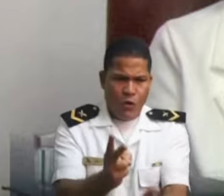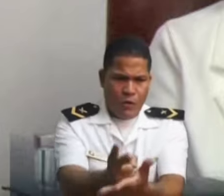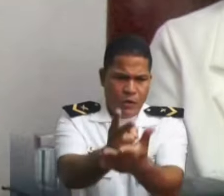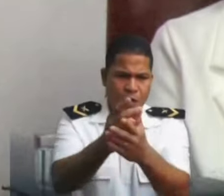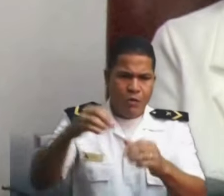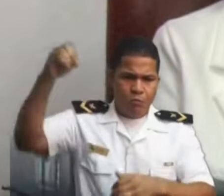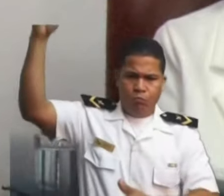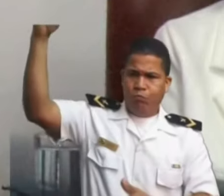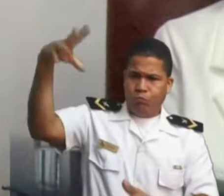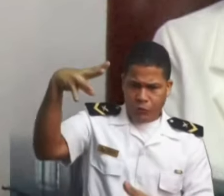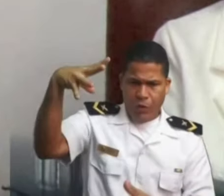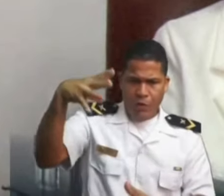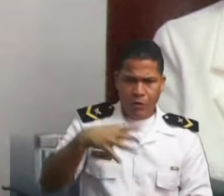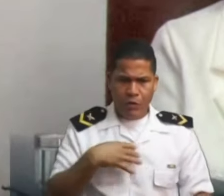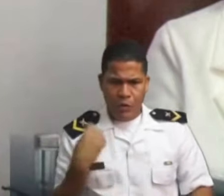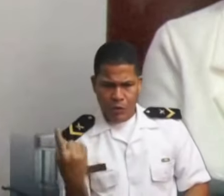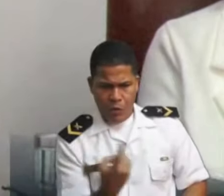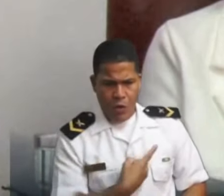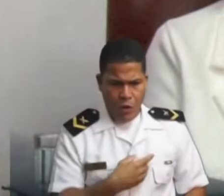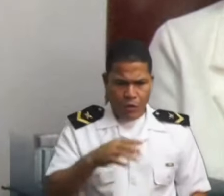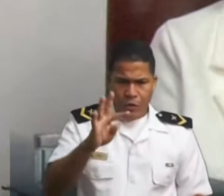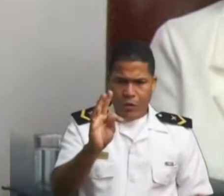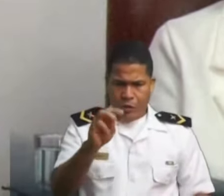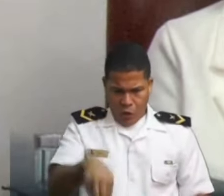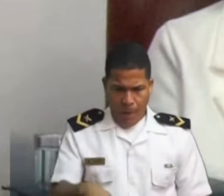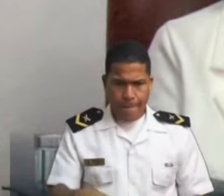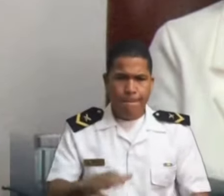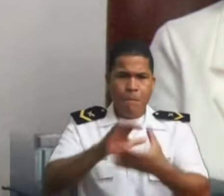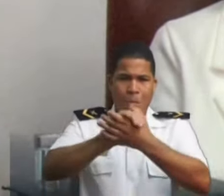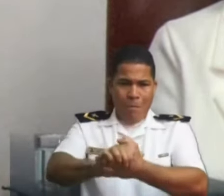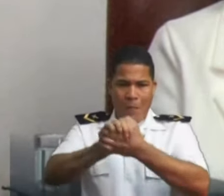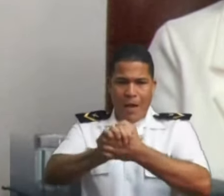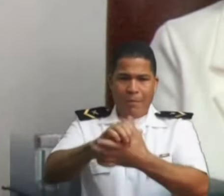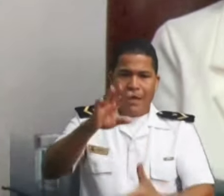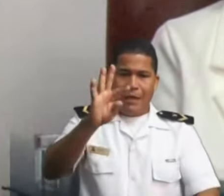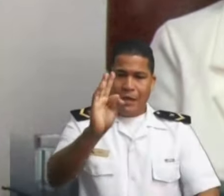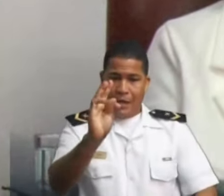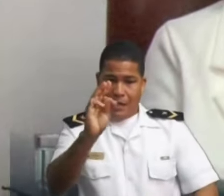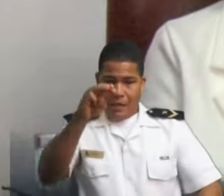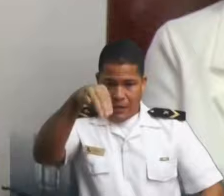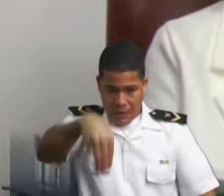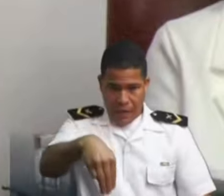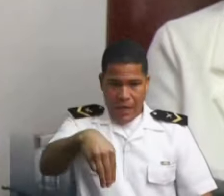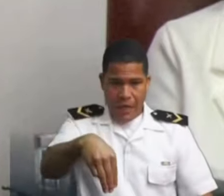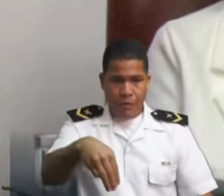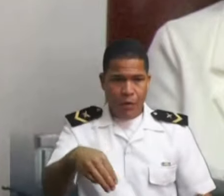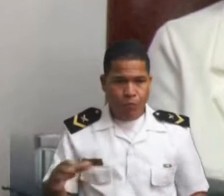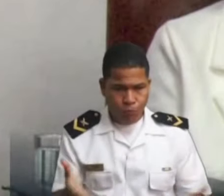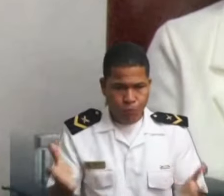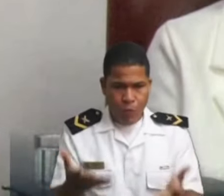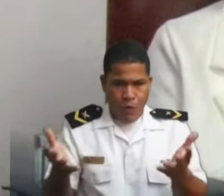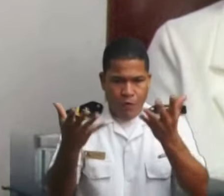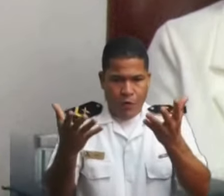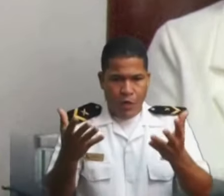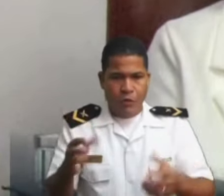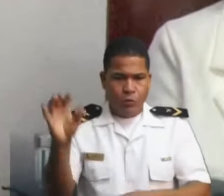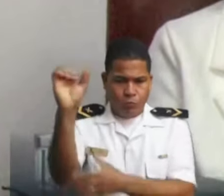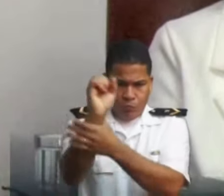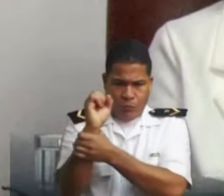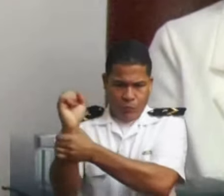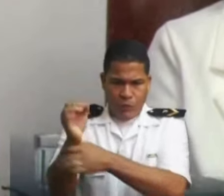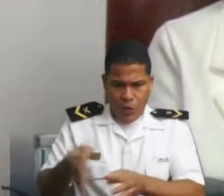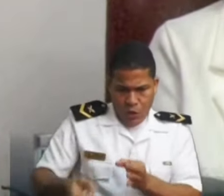nossa aventura marítima. Parabéns, Tribunal Marítimo, promovendo a justiça e a segurança da